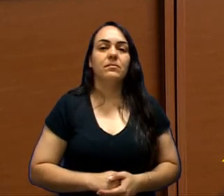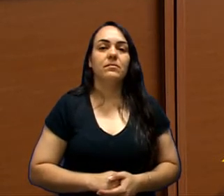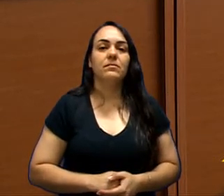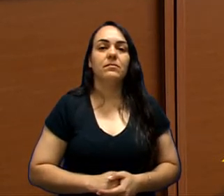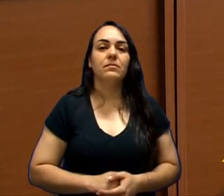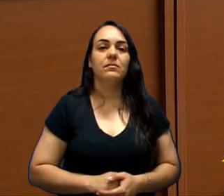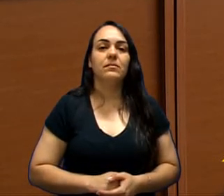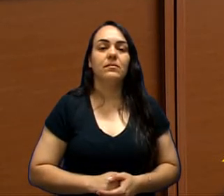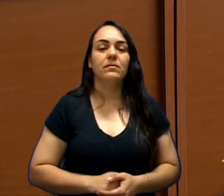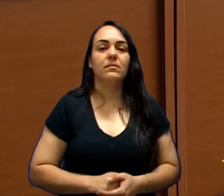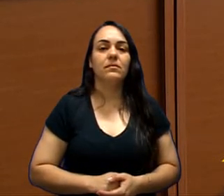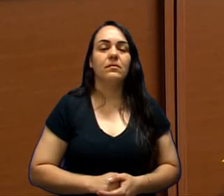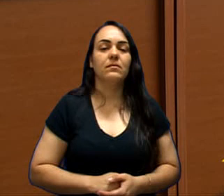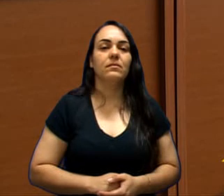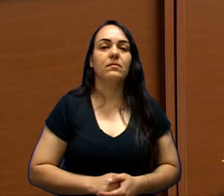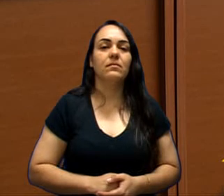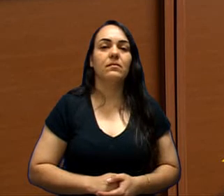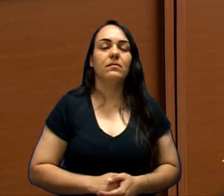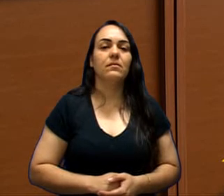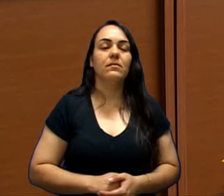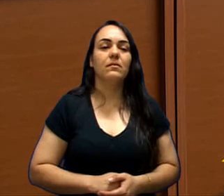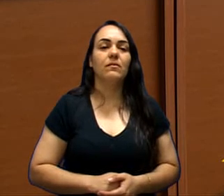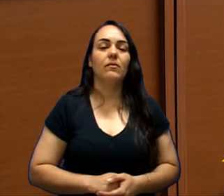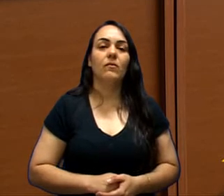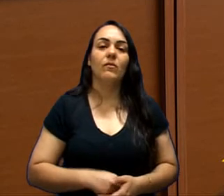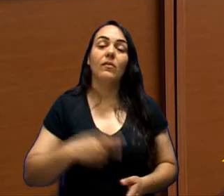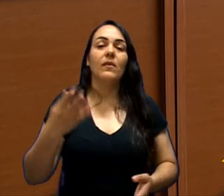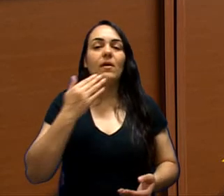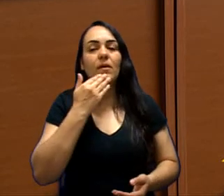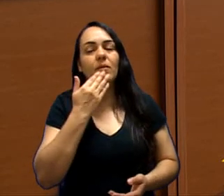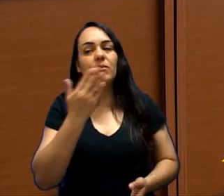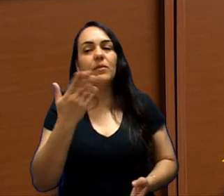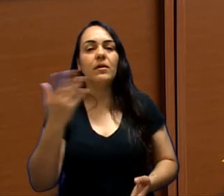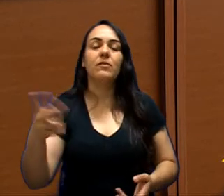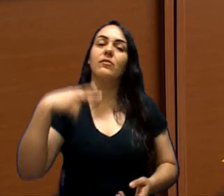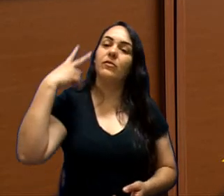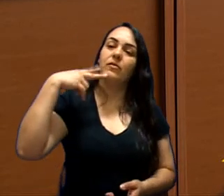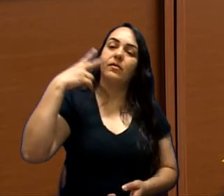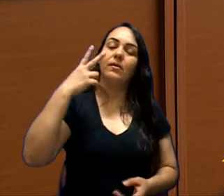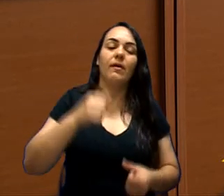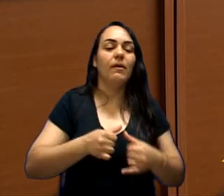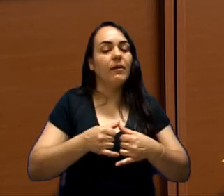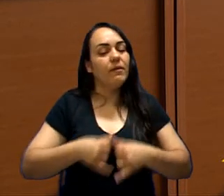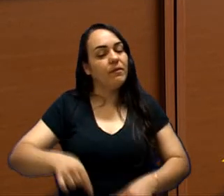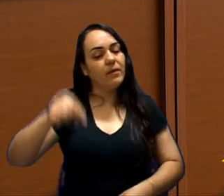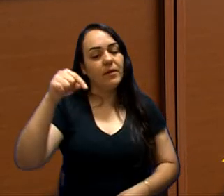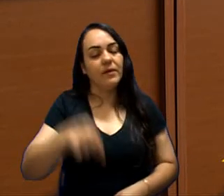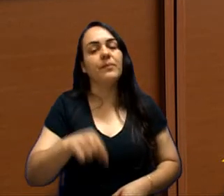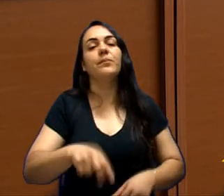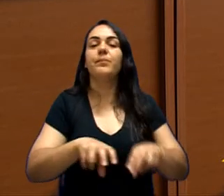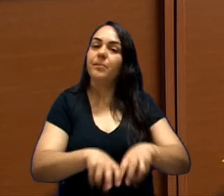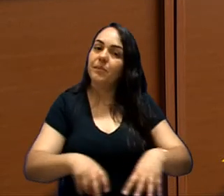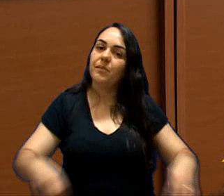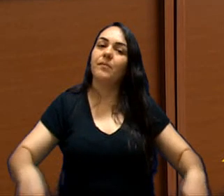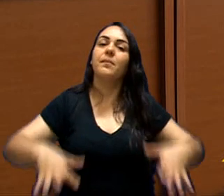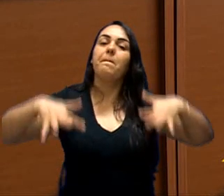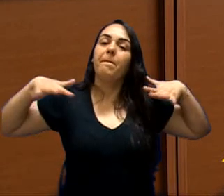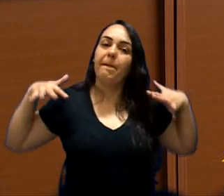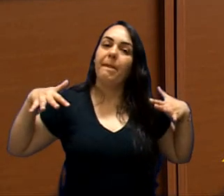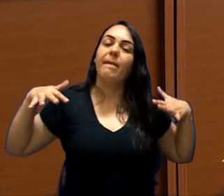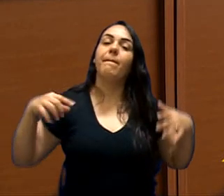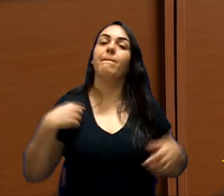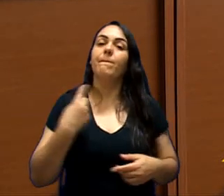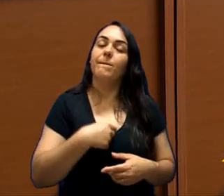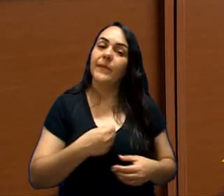Está escrevendo um livro, João? Solicito aos colegas vereadores que, se puderem permanecer no plenário, temos uma